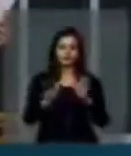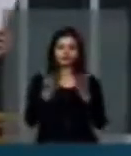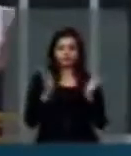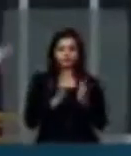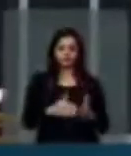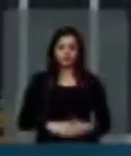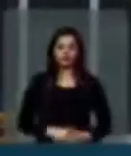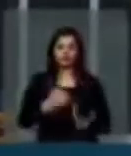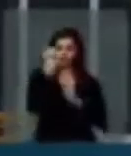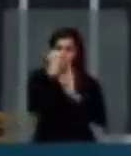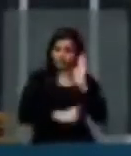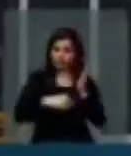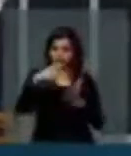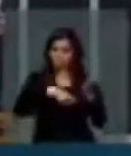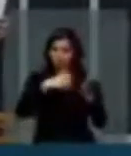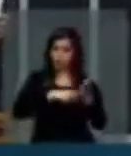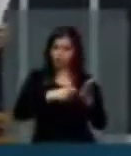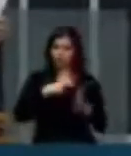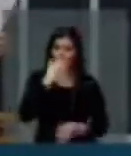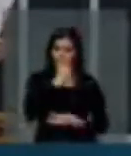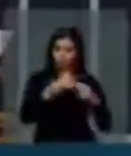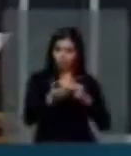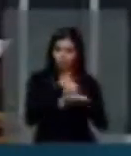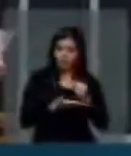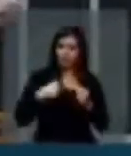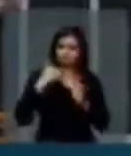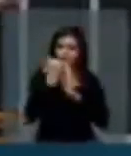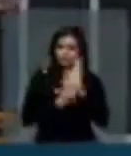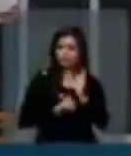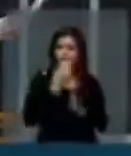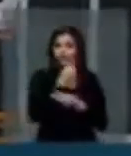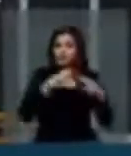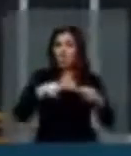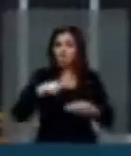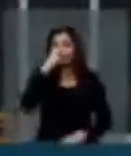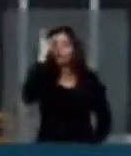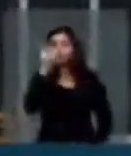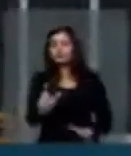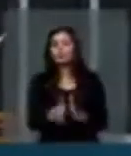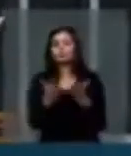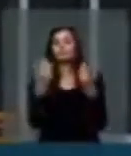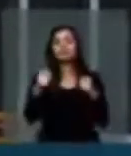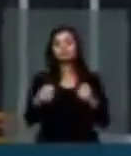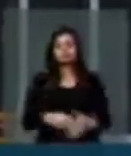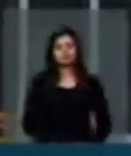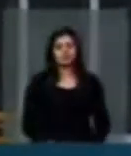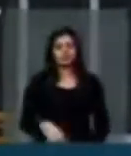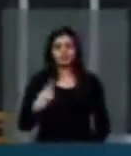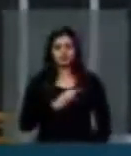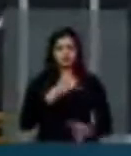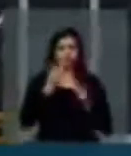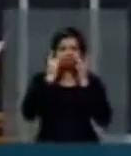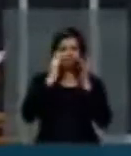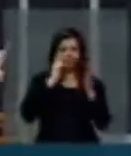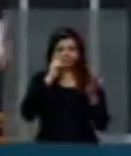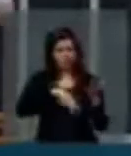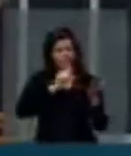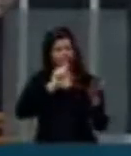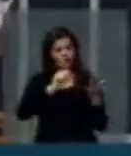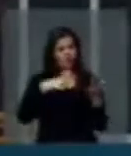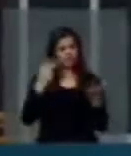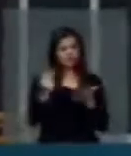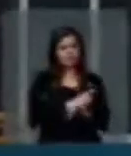cesta básica é diminuir o valor dos alimentos para quem mais precisa. E o que nós vemos aqui é uma incidência